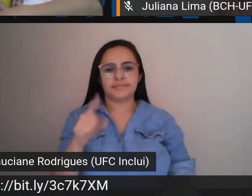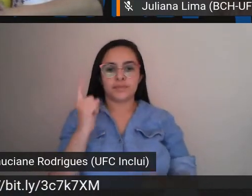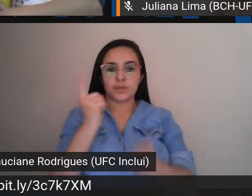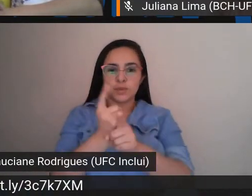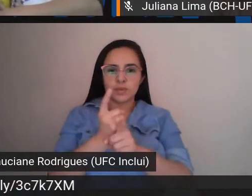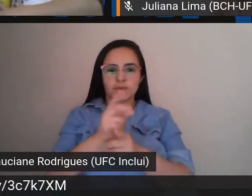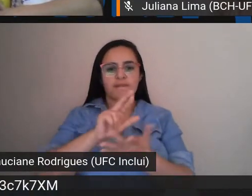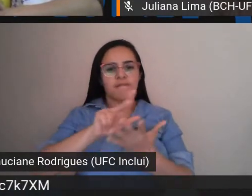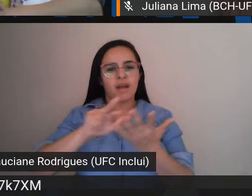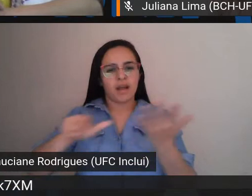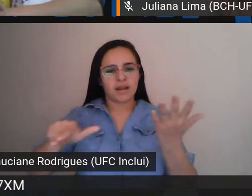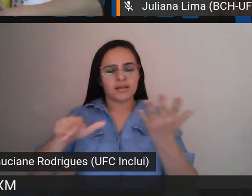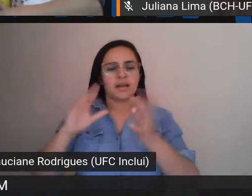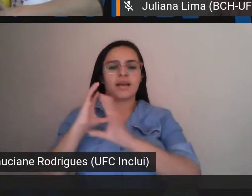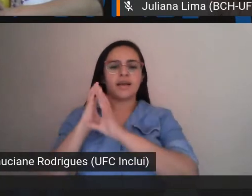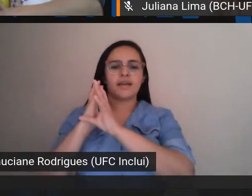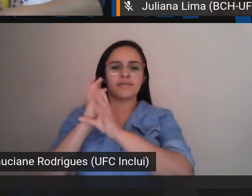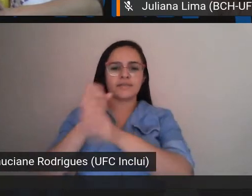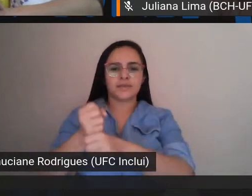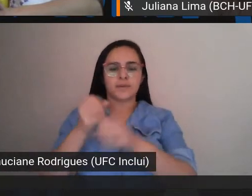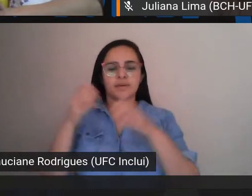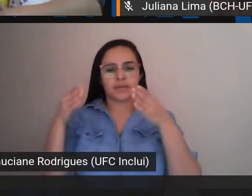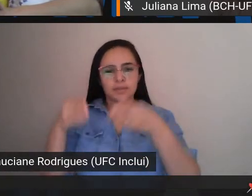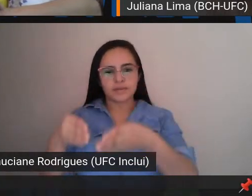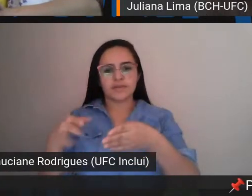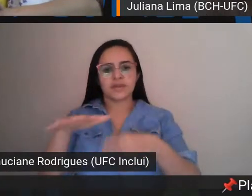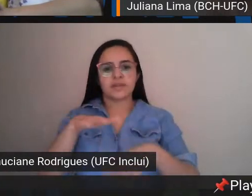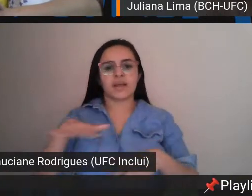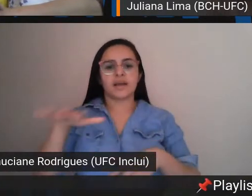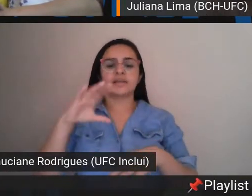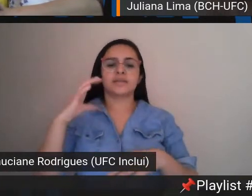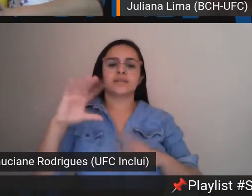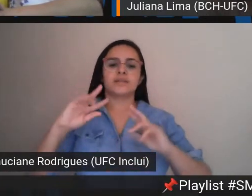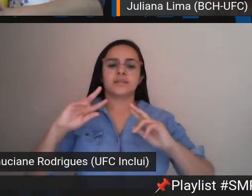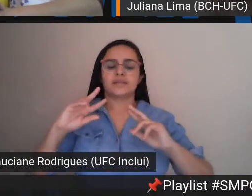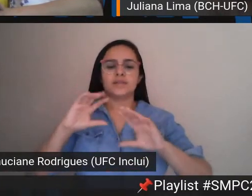várias revisões específicas da área de ciências sociais.